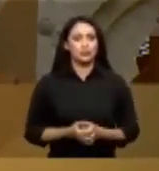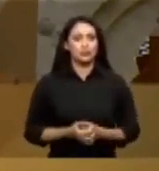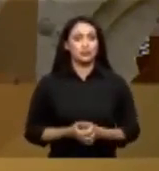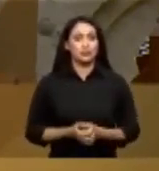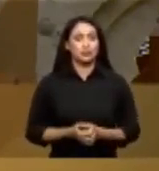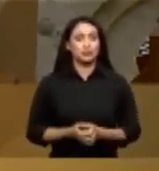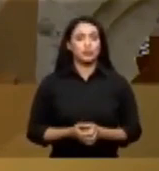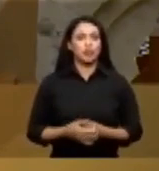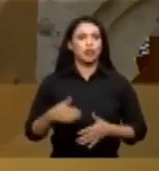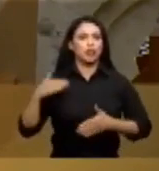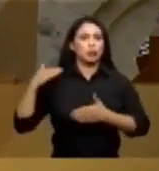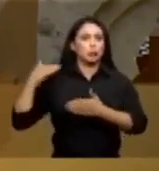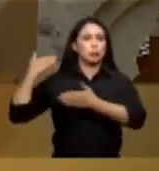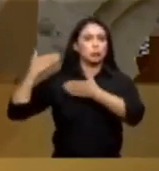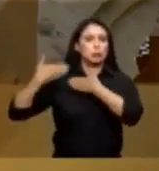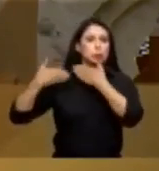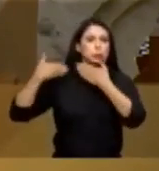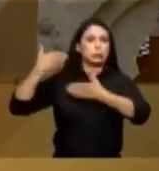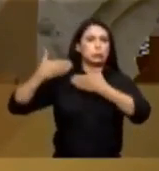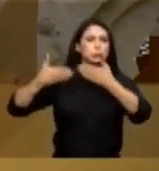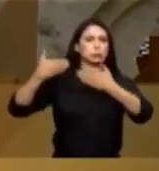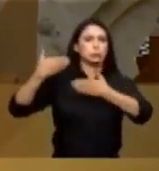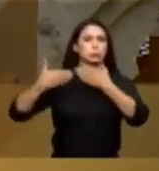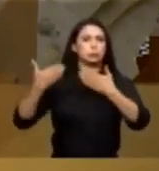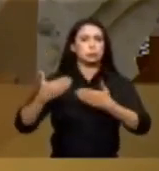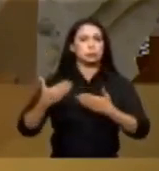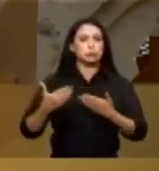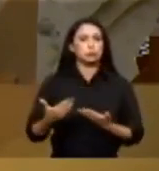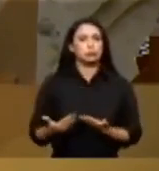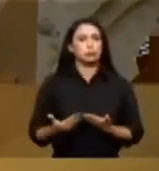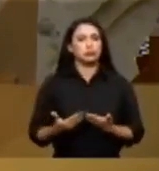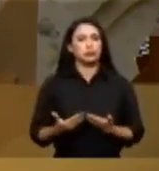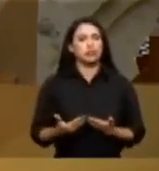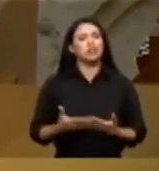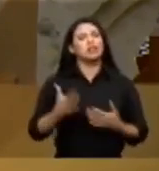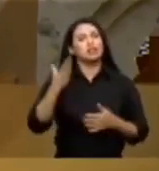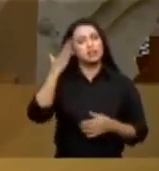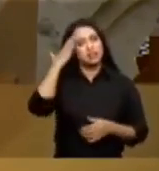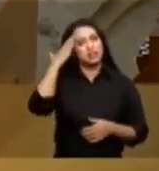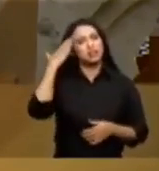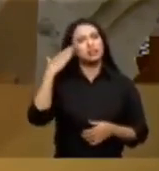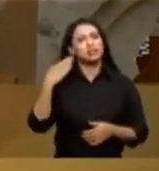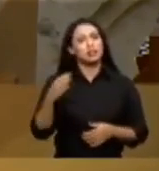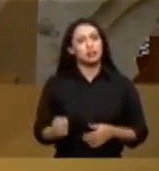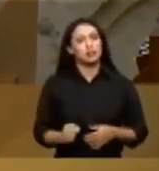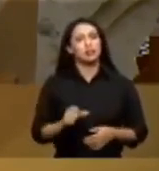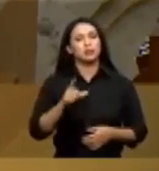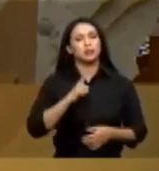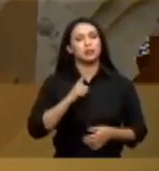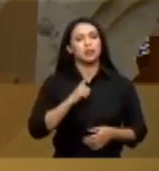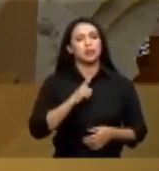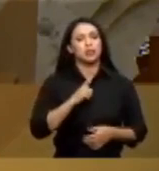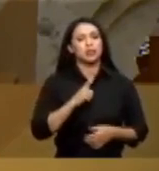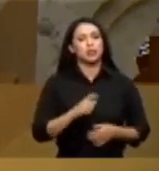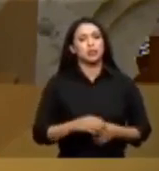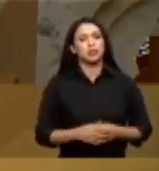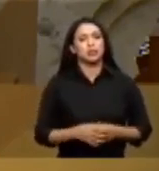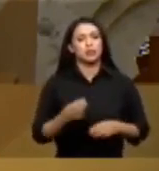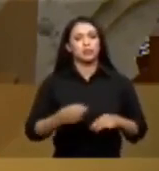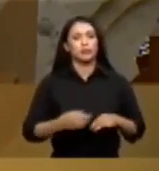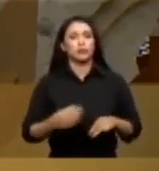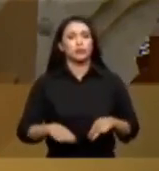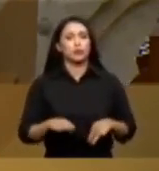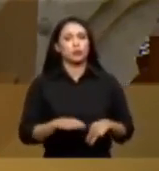Por toda a trajetória trintenária, é igualmente inegável a vocação do